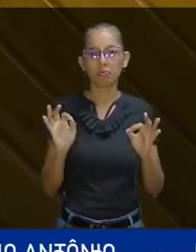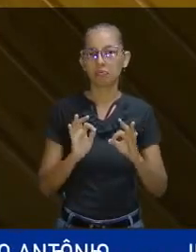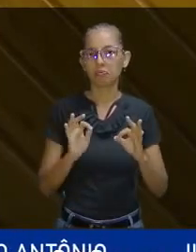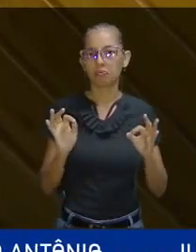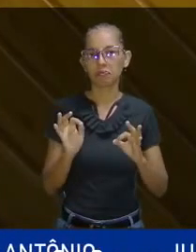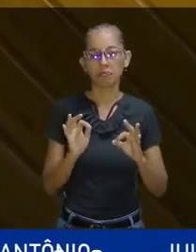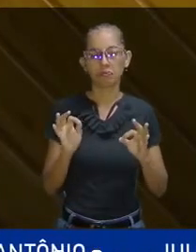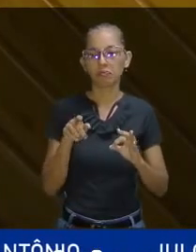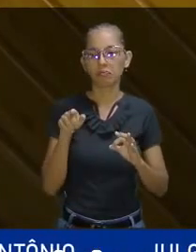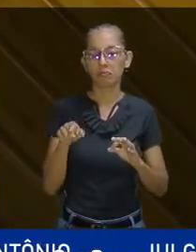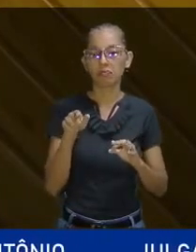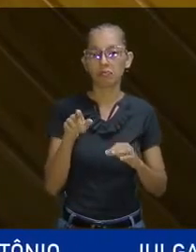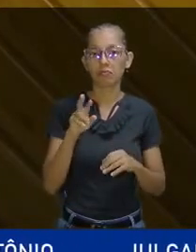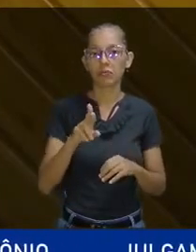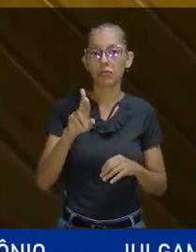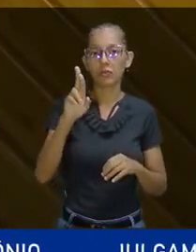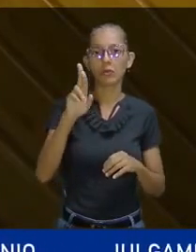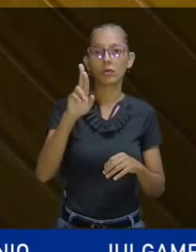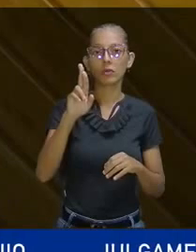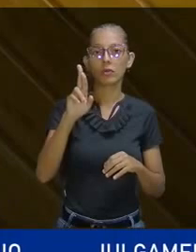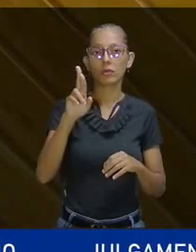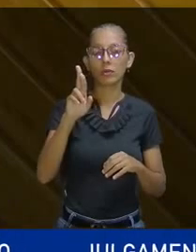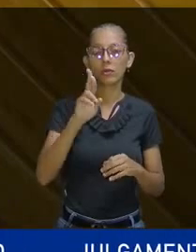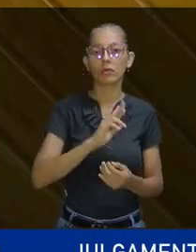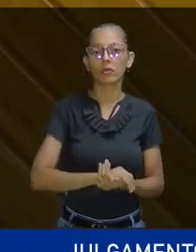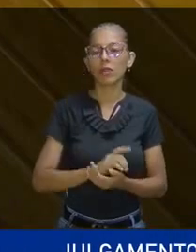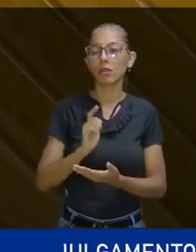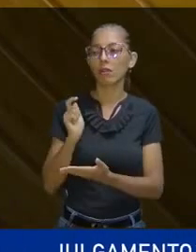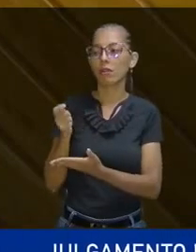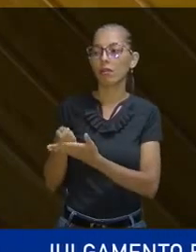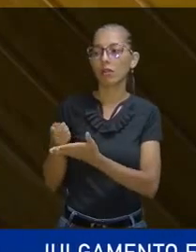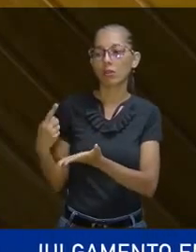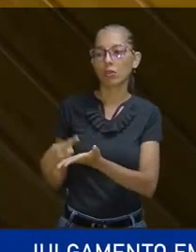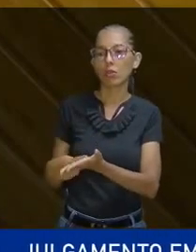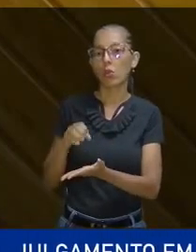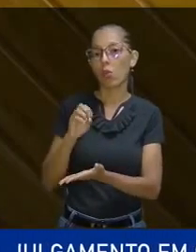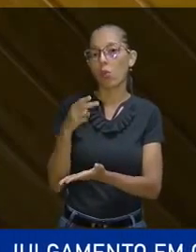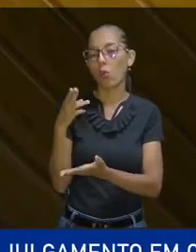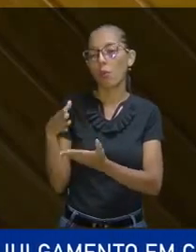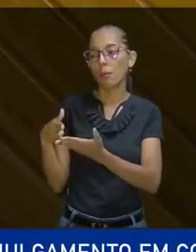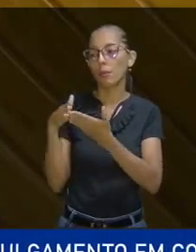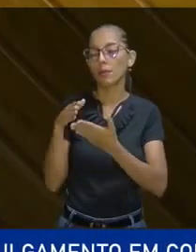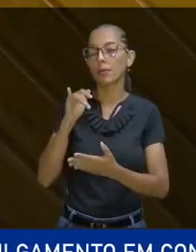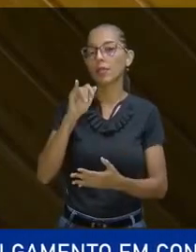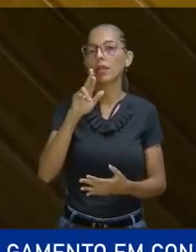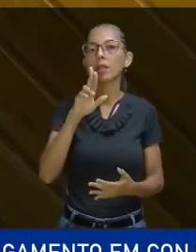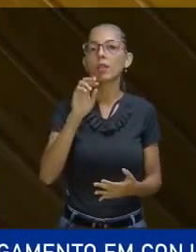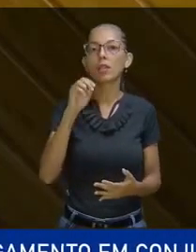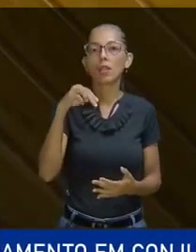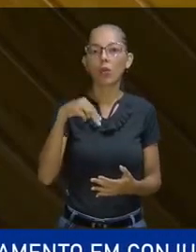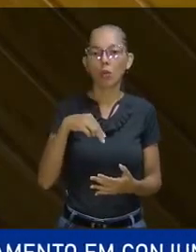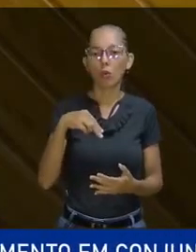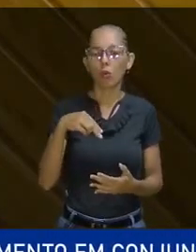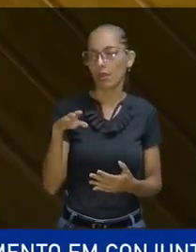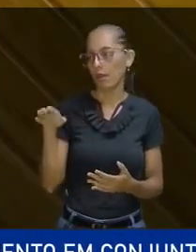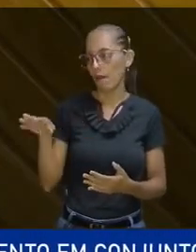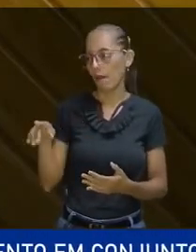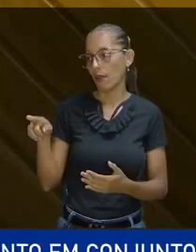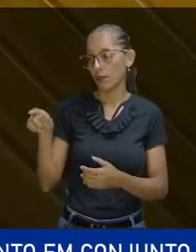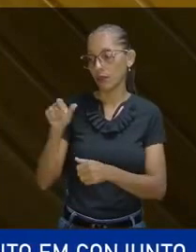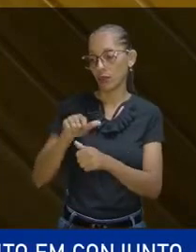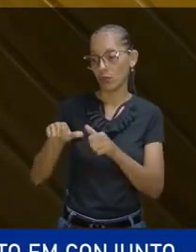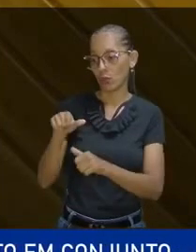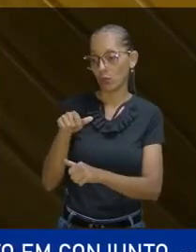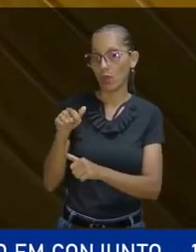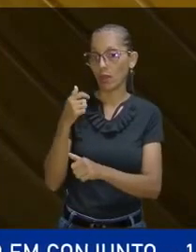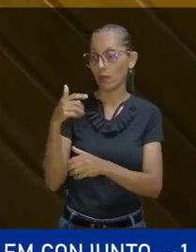Jucá contratou ou pediu que o Irlon intermediasse compra de voto, doação de cesta básica em